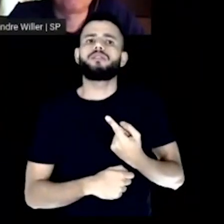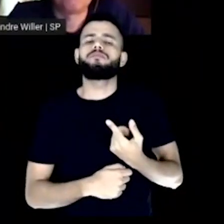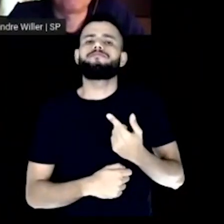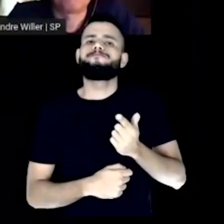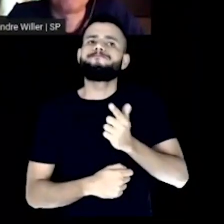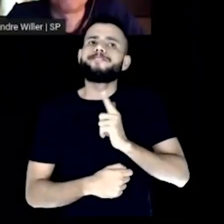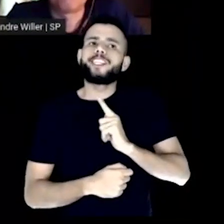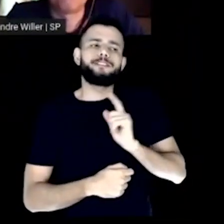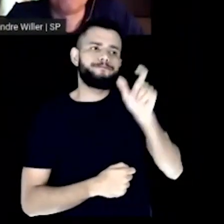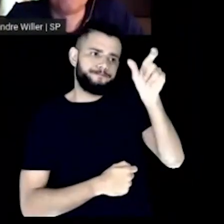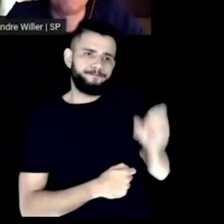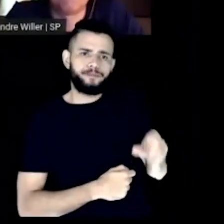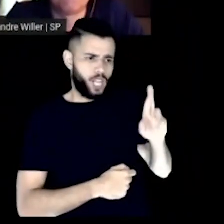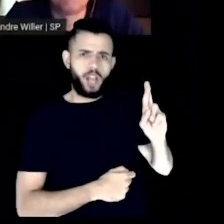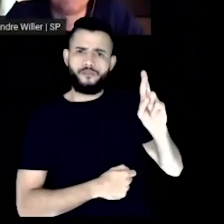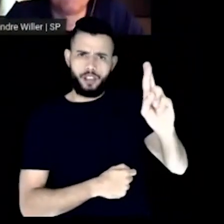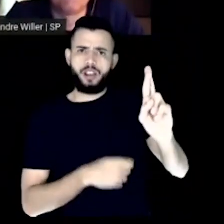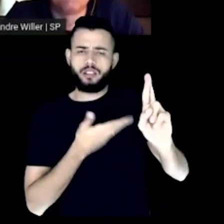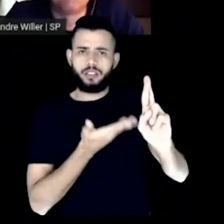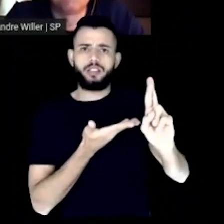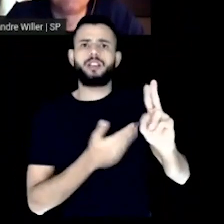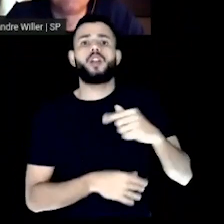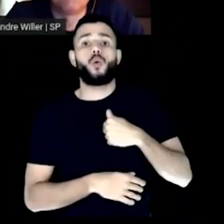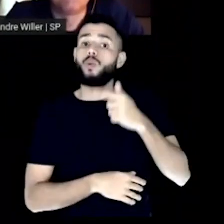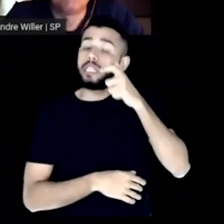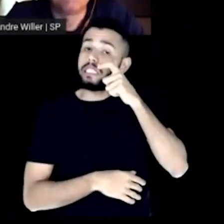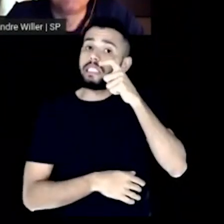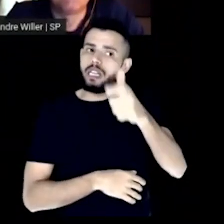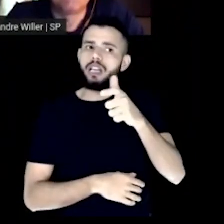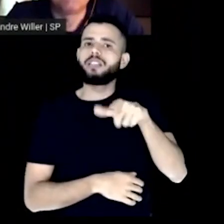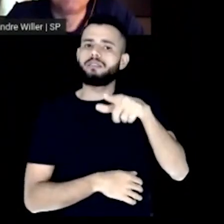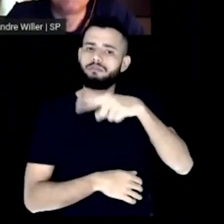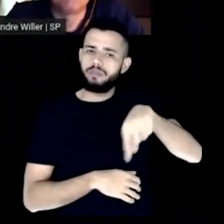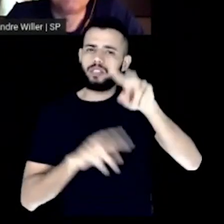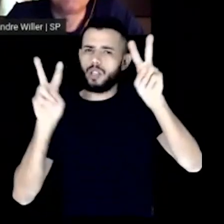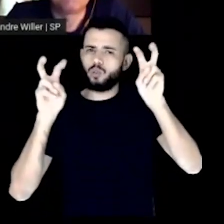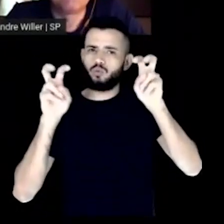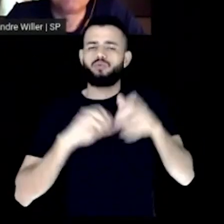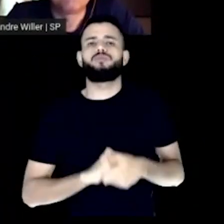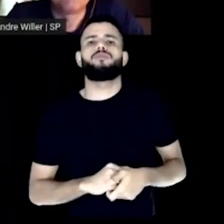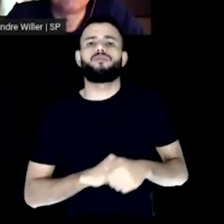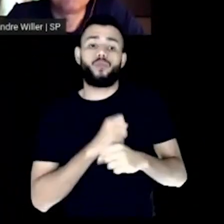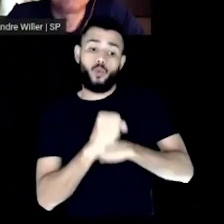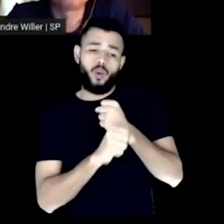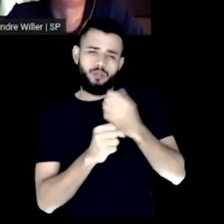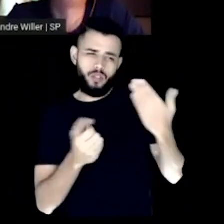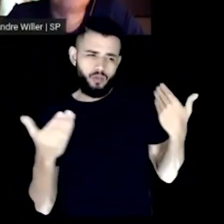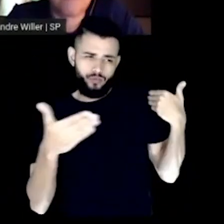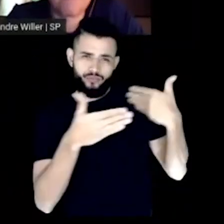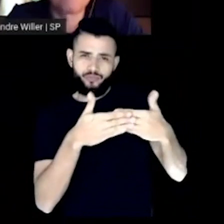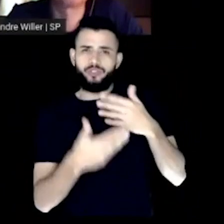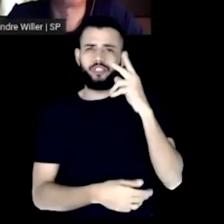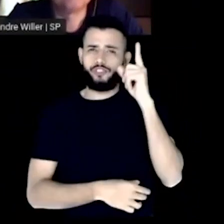ficção aí como uma referência. Tem interesse muito grande em torno disso.